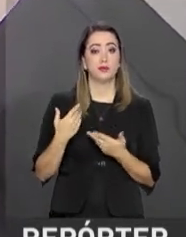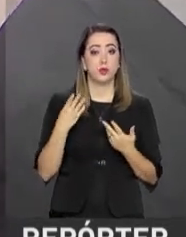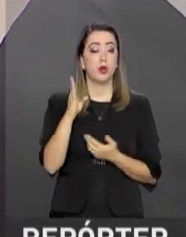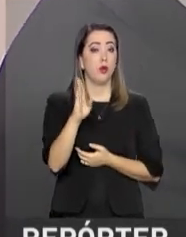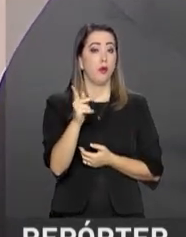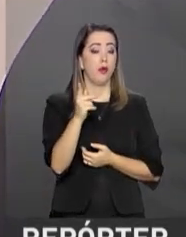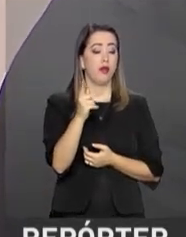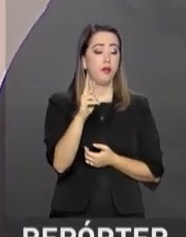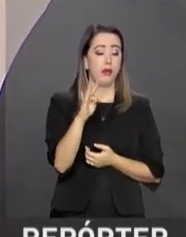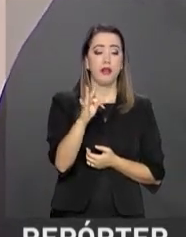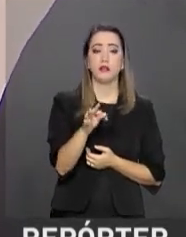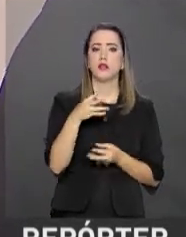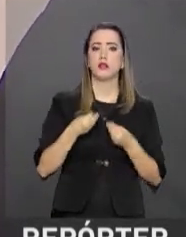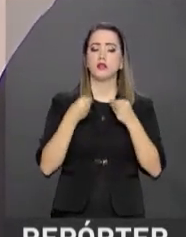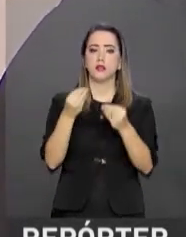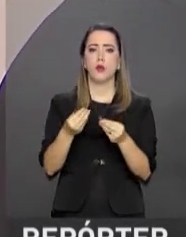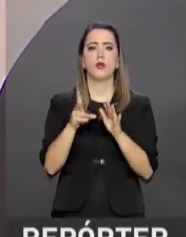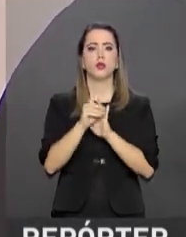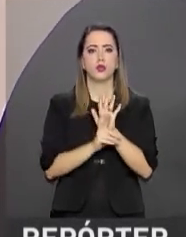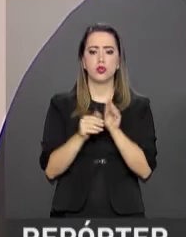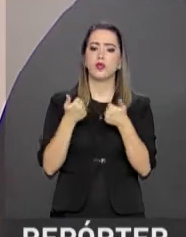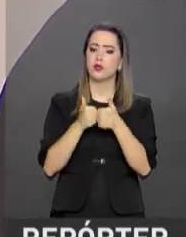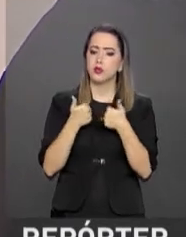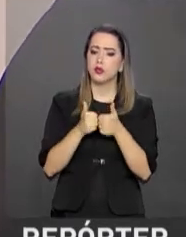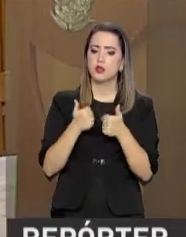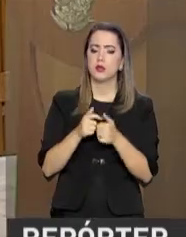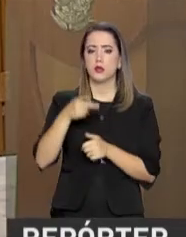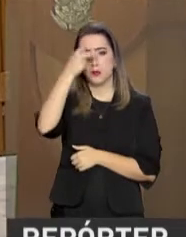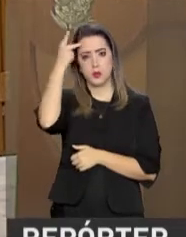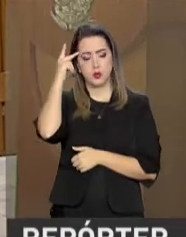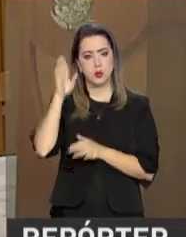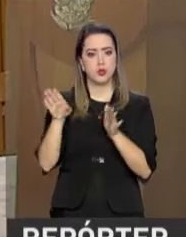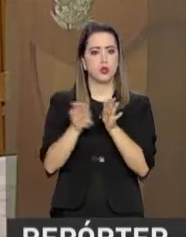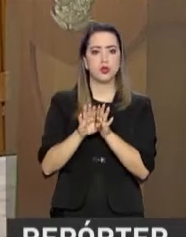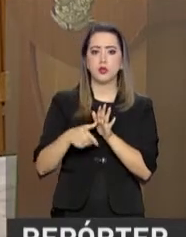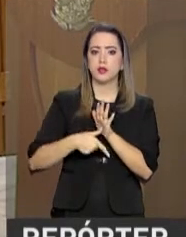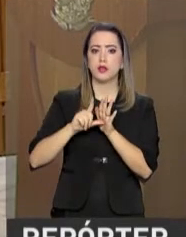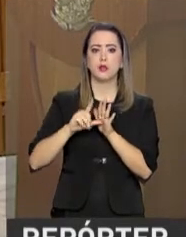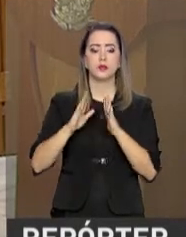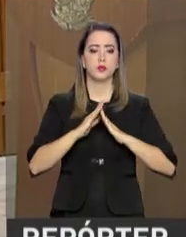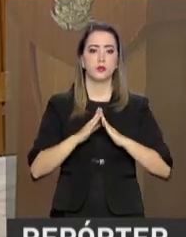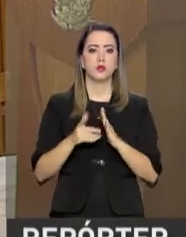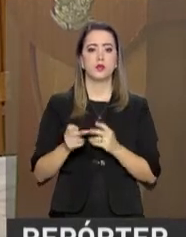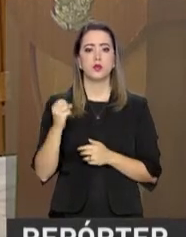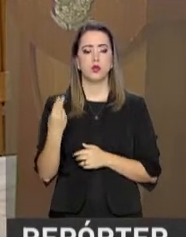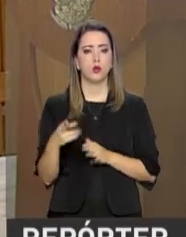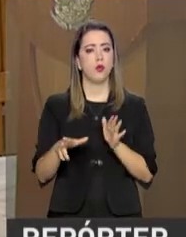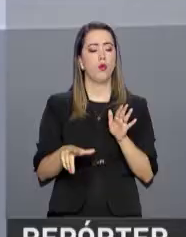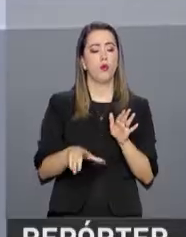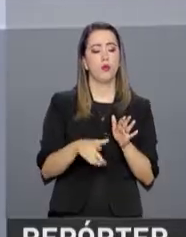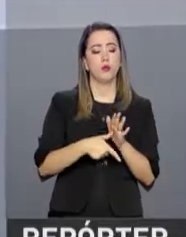dessa dignidade de locomoção digamos assim a pessoa chega mais cedo em casa chega mais cedo no